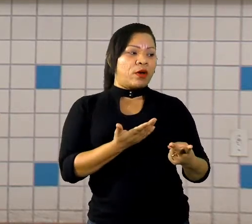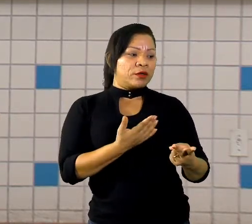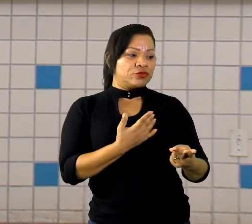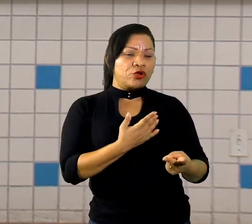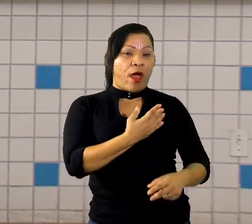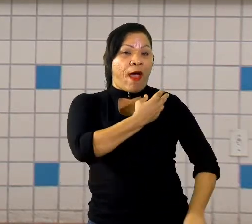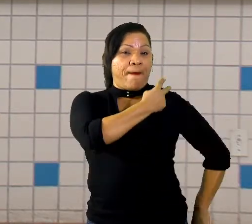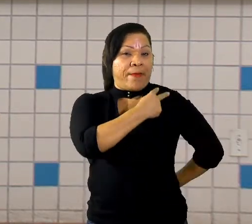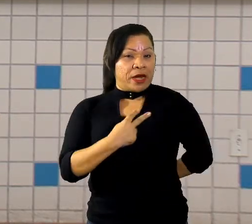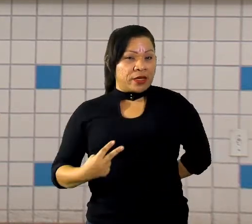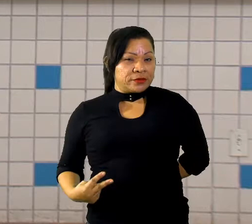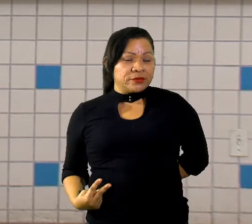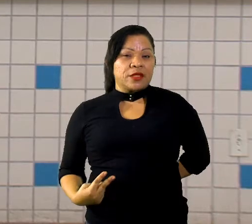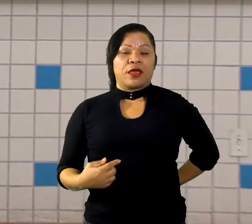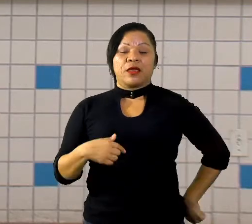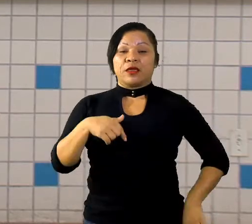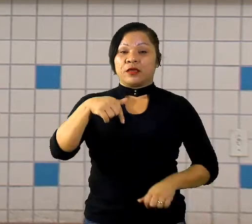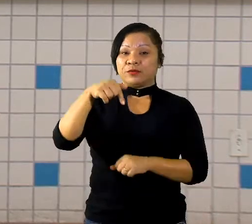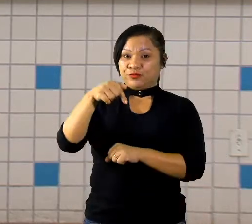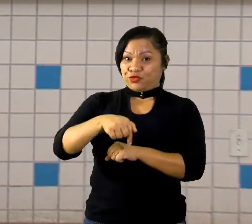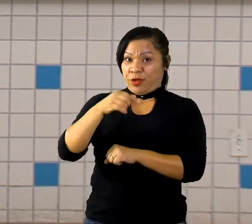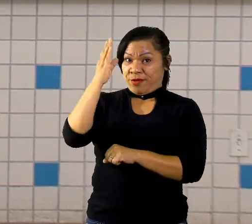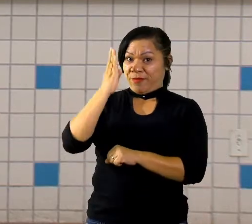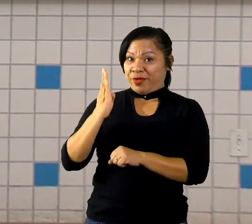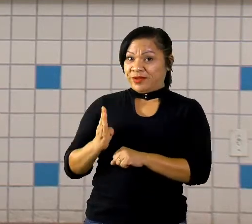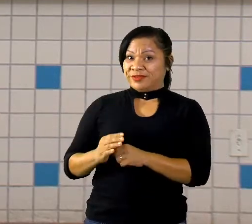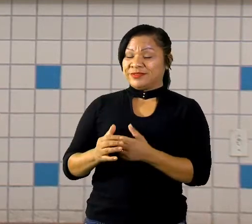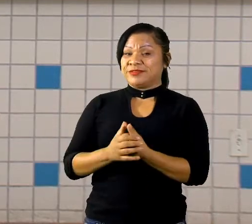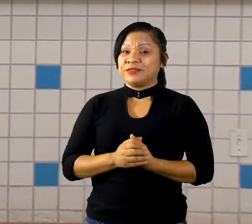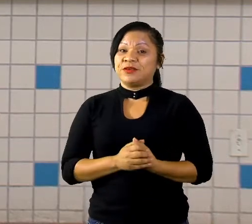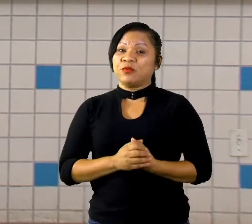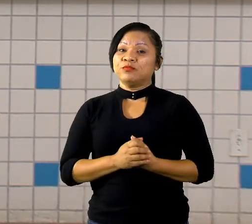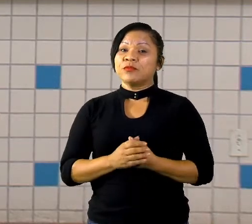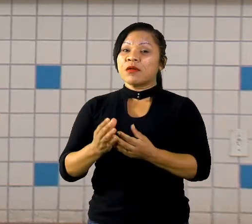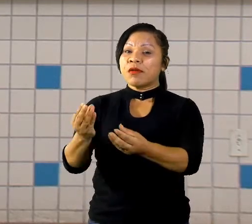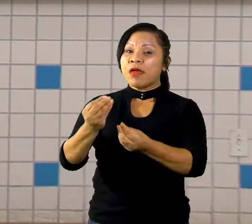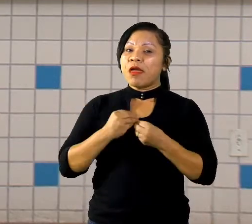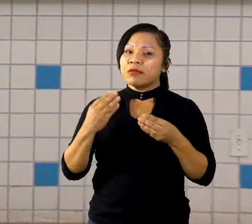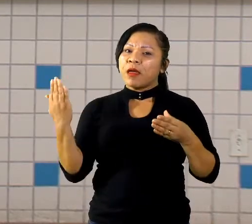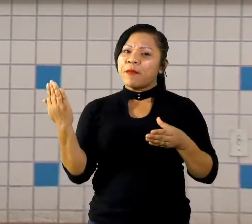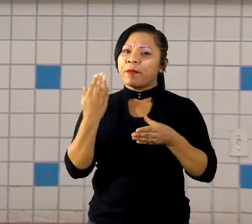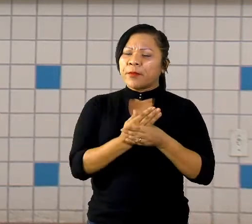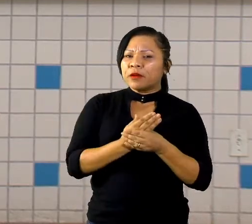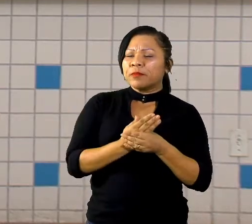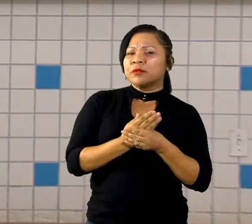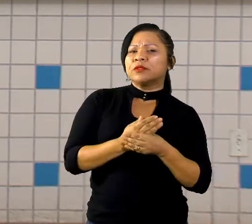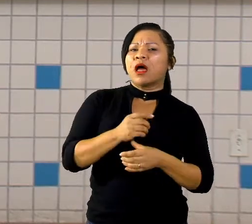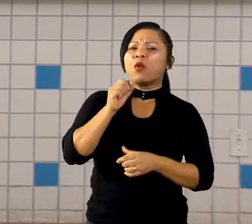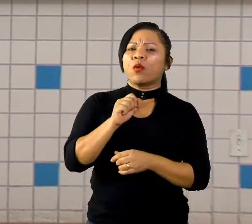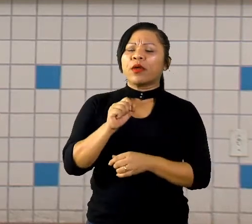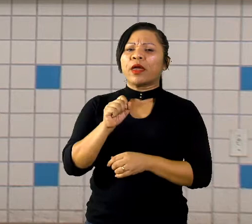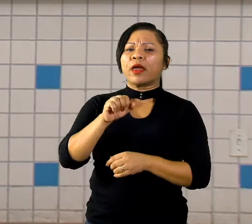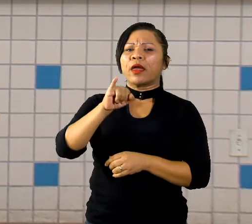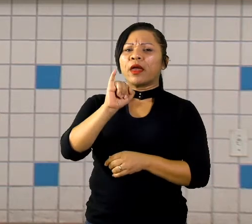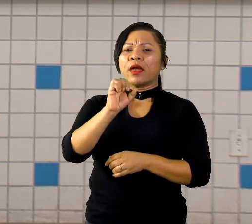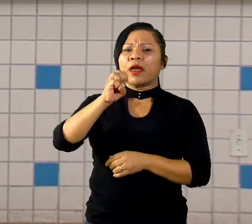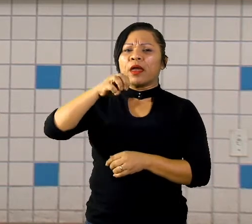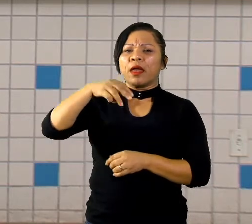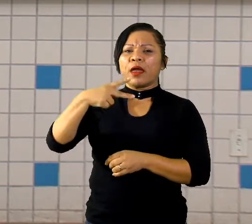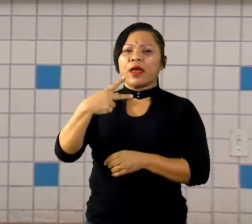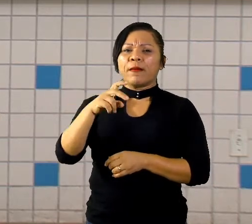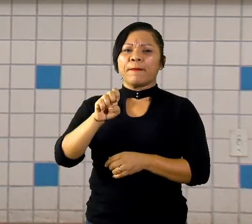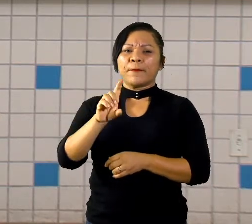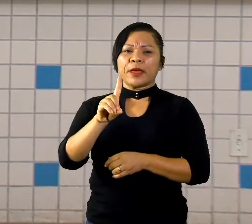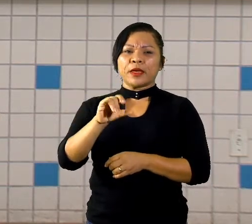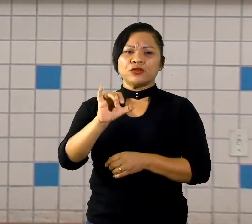país, que acabaram recebendo um processo chamado de impedimento. Com certeza,